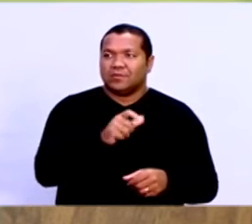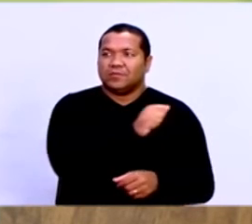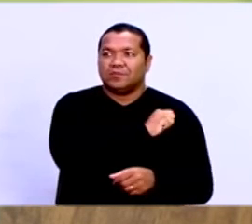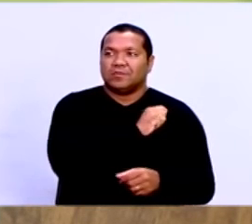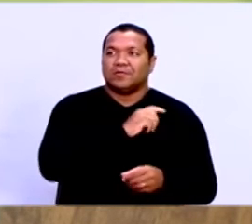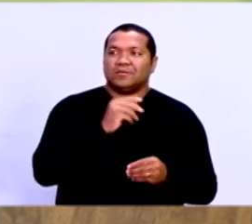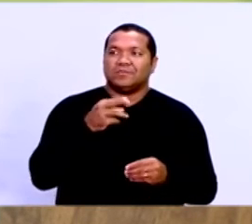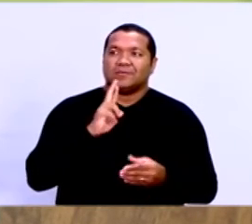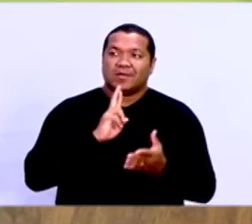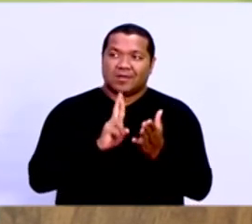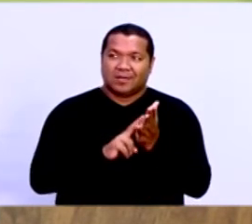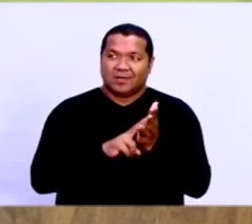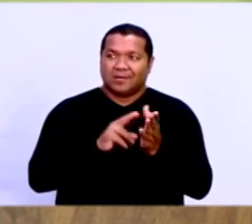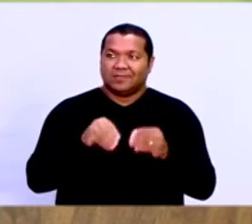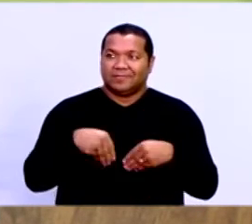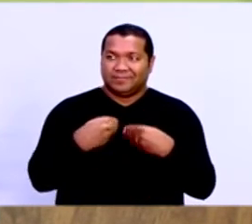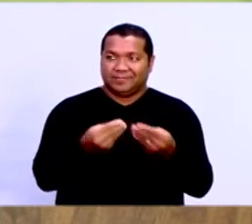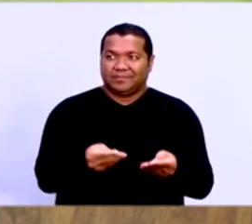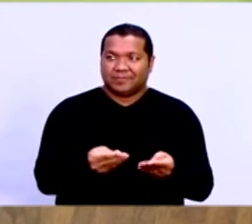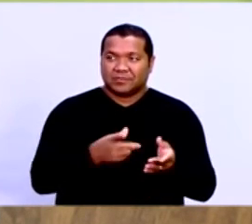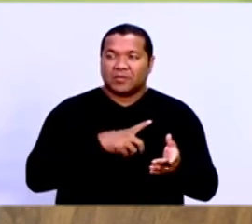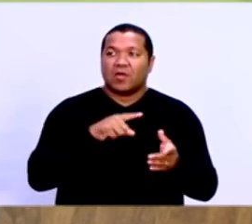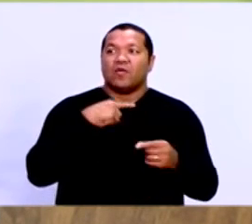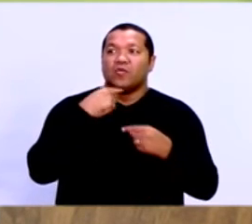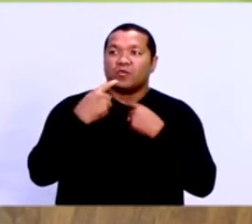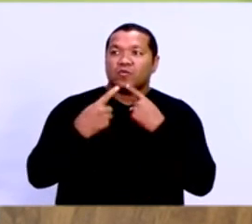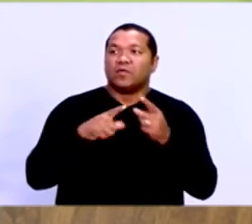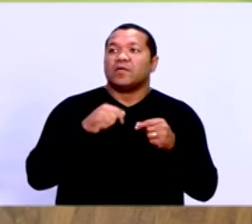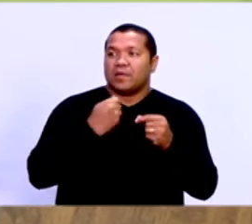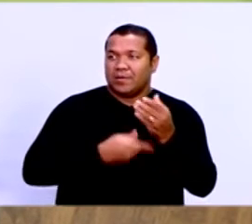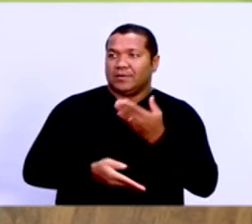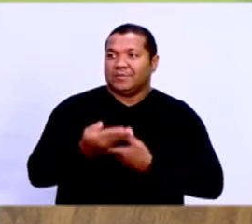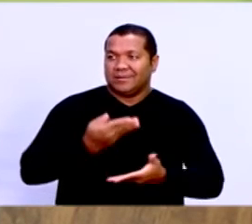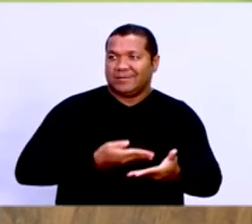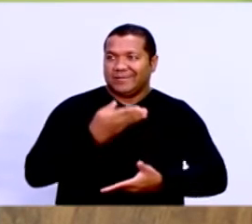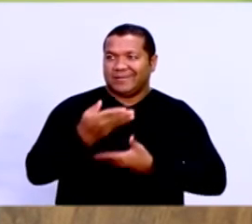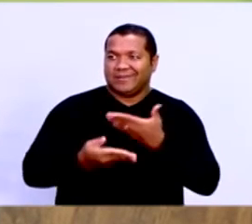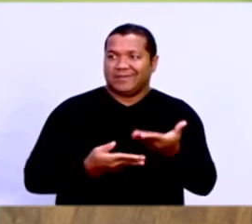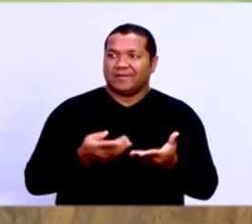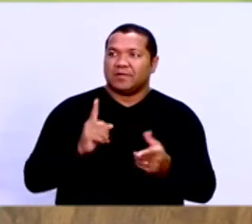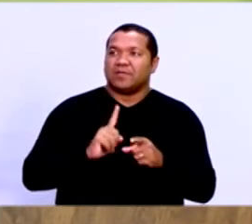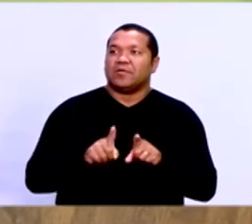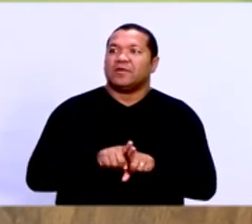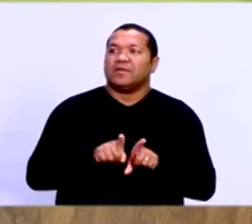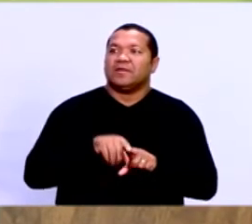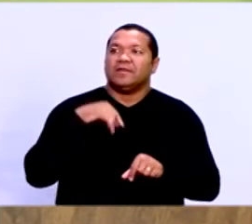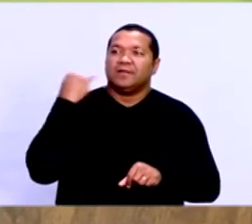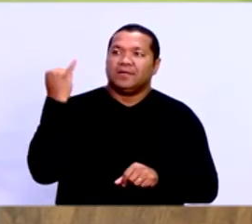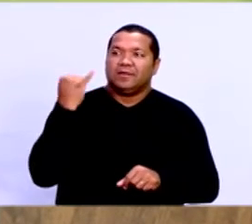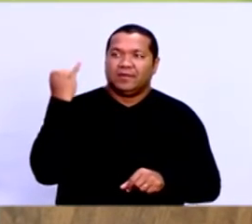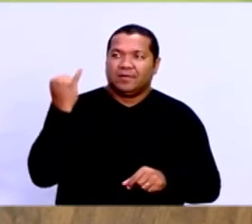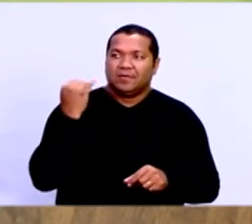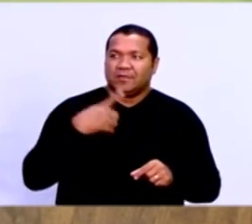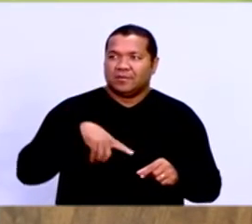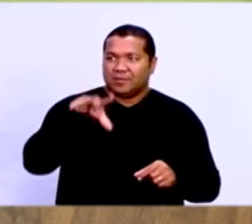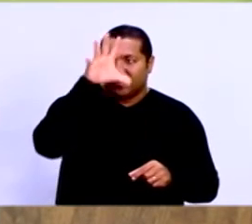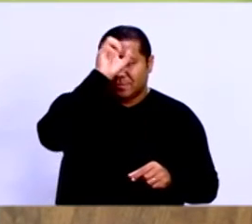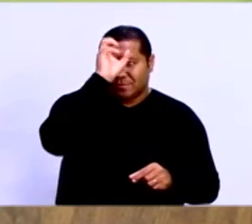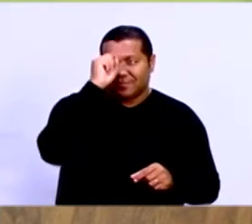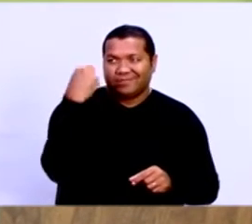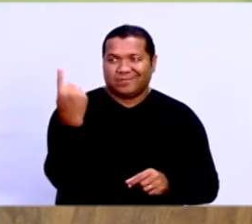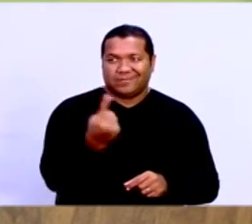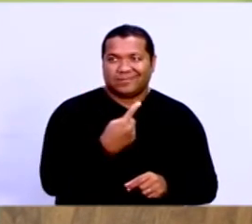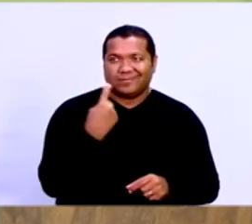tirassem dúvidas porque essa parte da interação é muito importante para o aprendizado de vocês é um momento assim